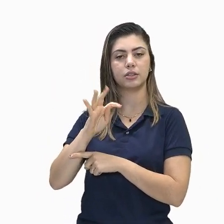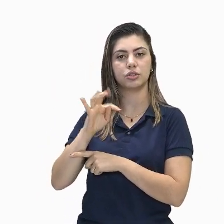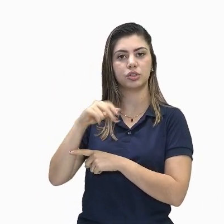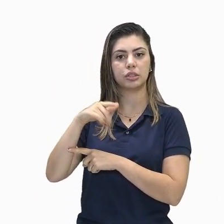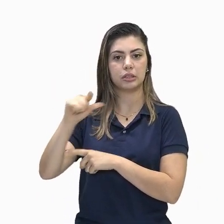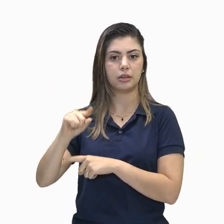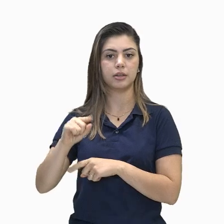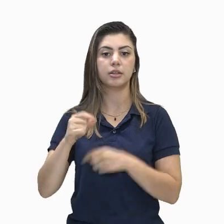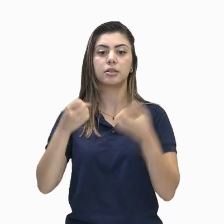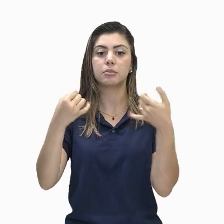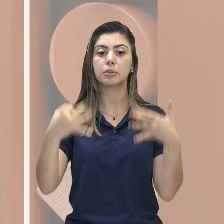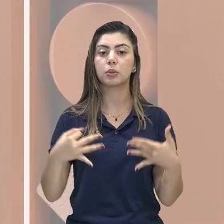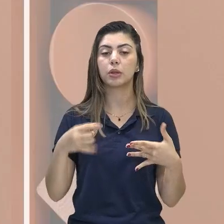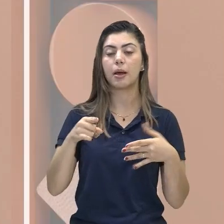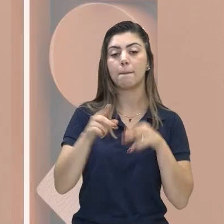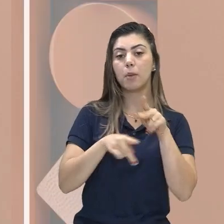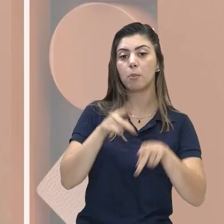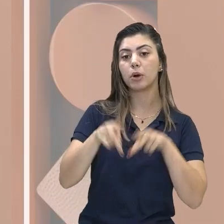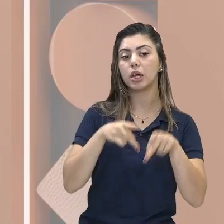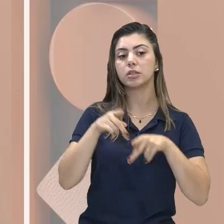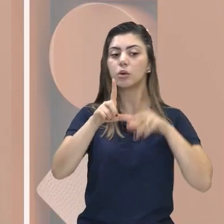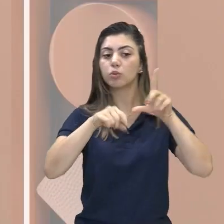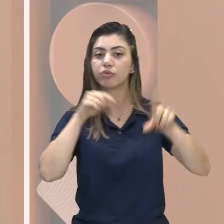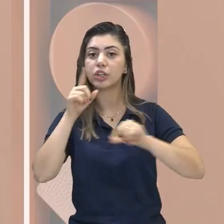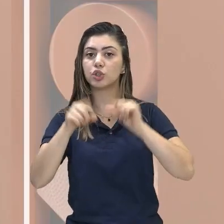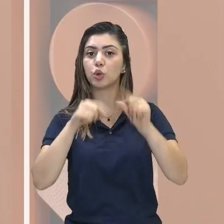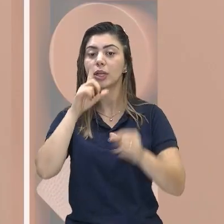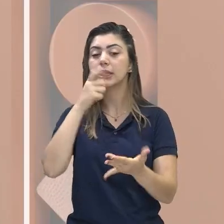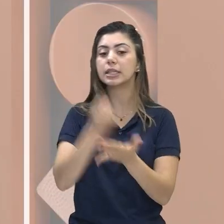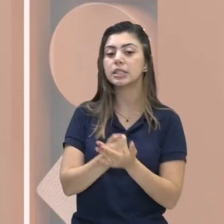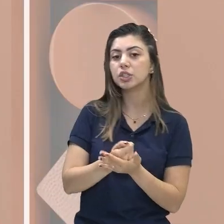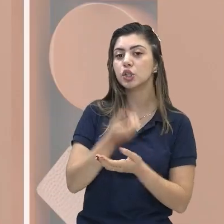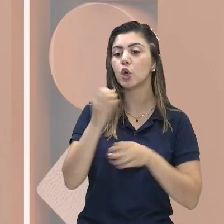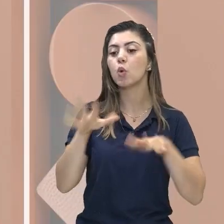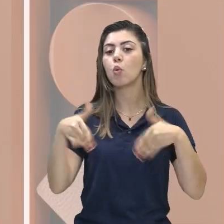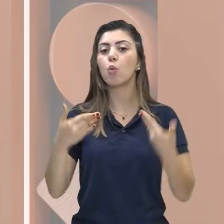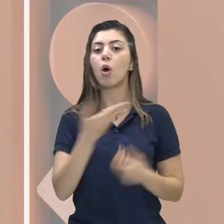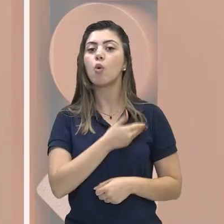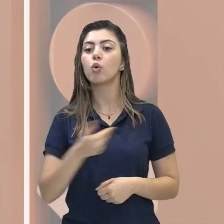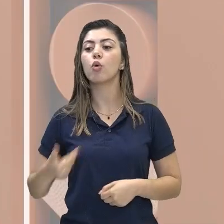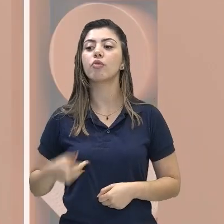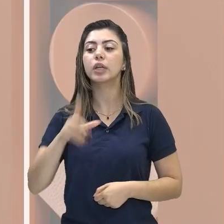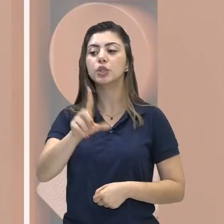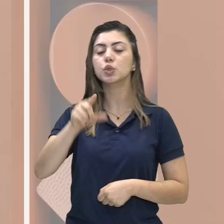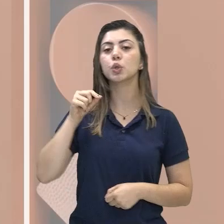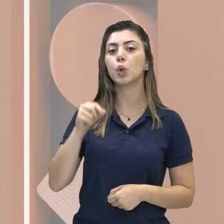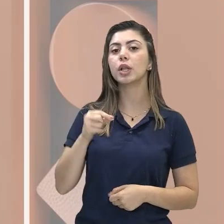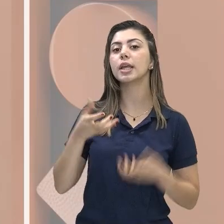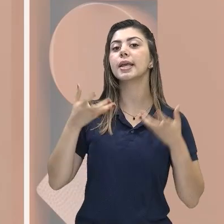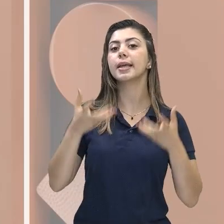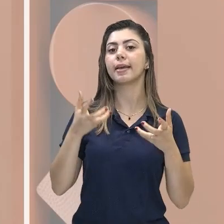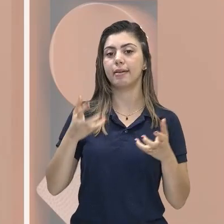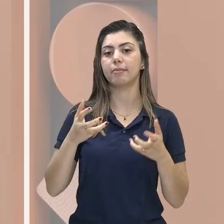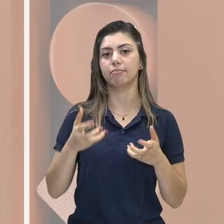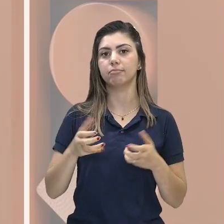um plebiscito entre a população e eles decidiriam sobre qual governo queriam ser